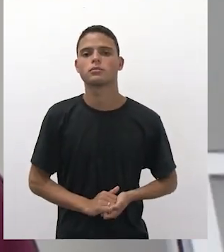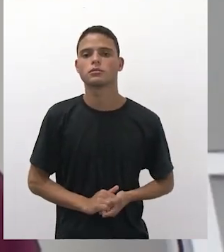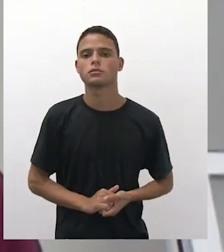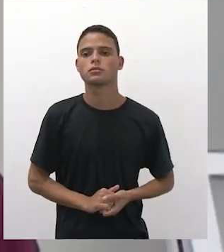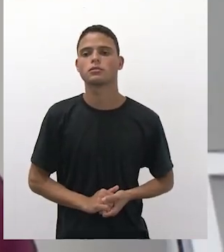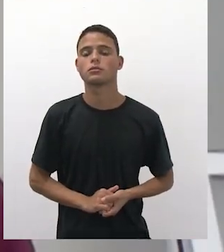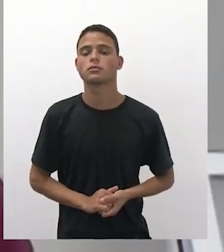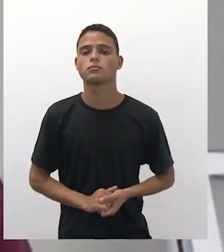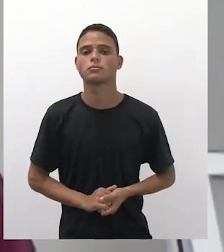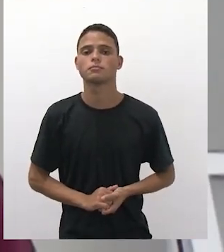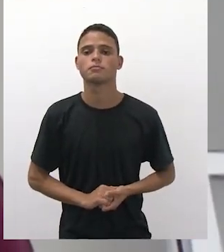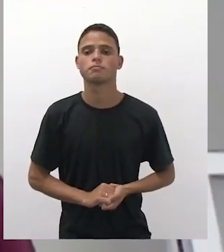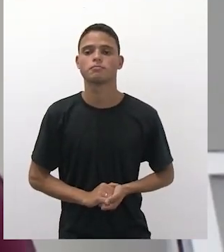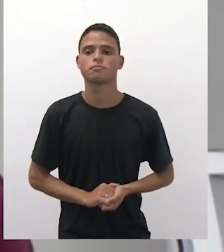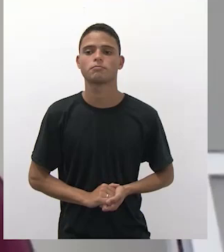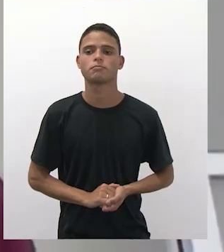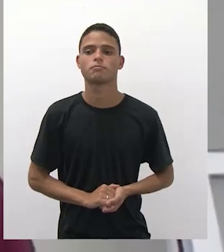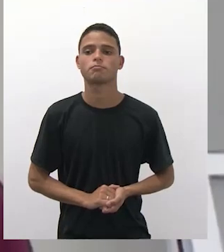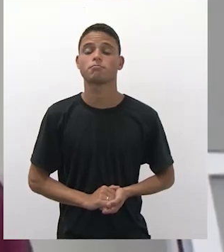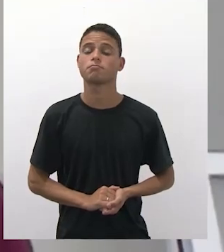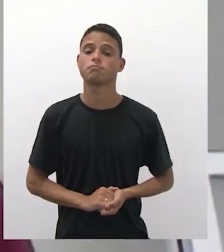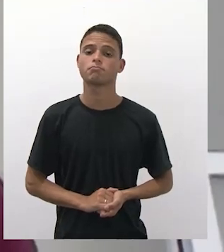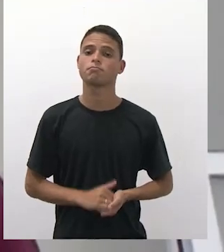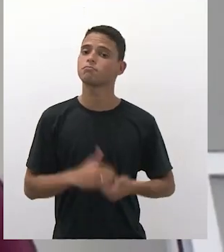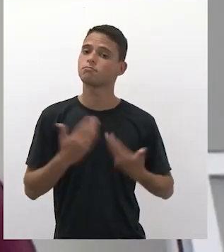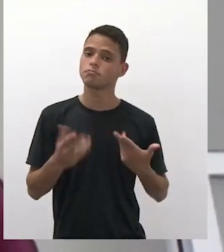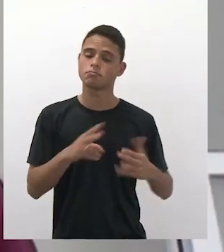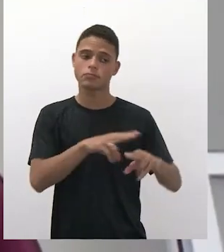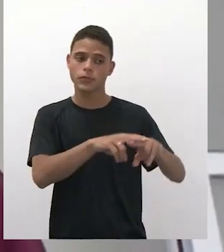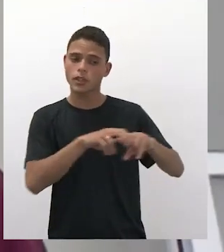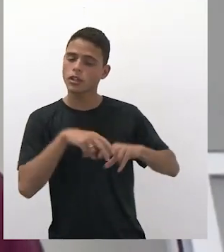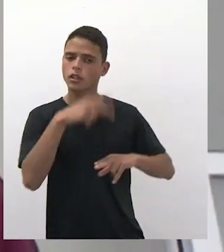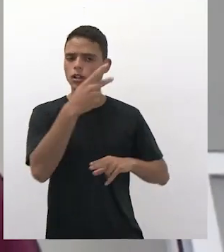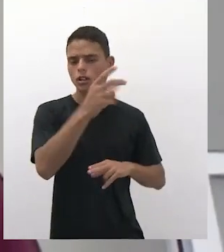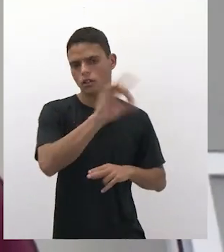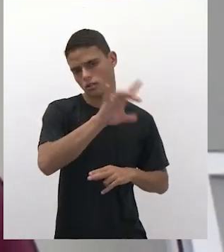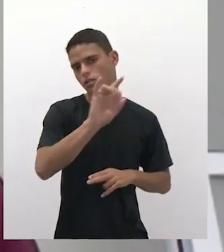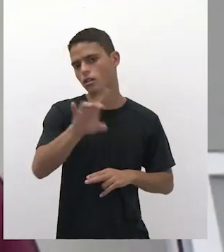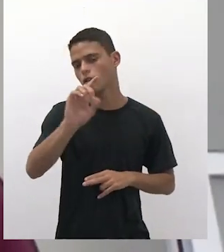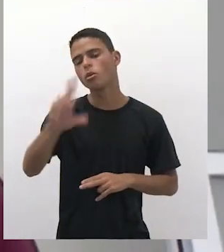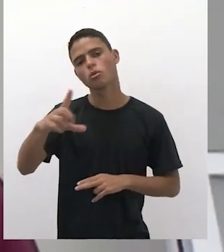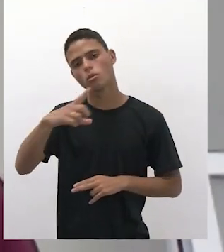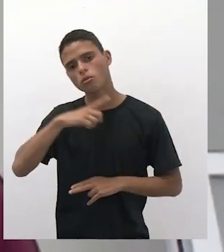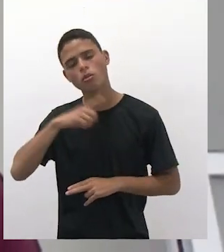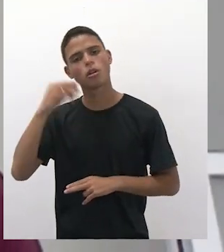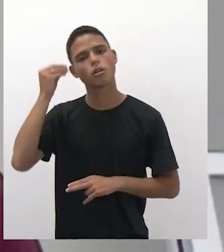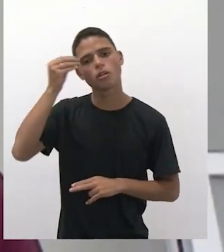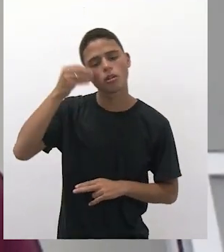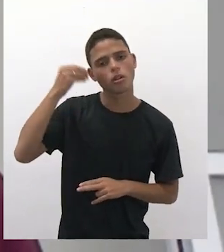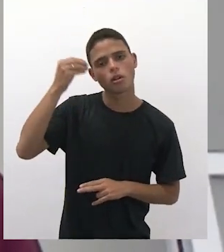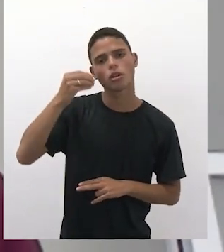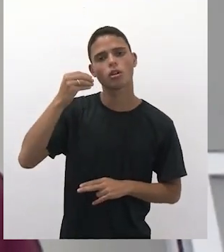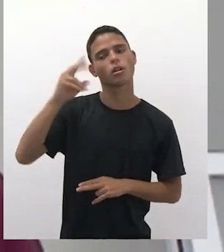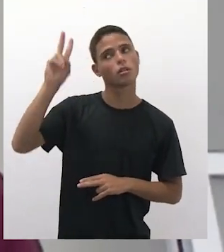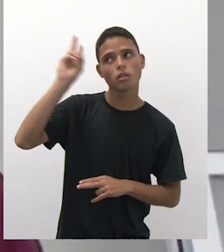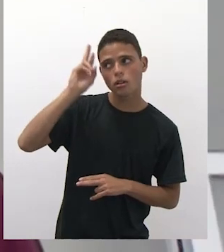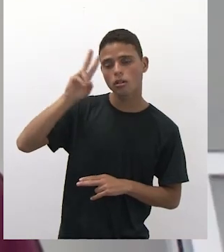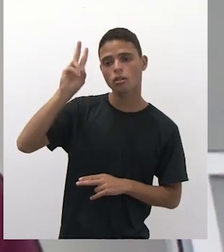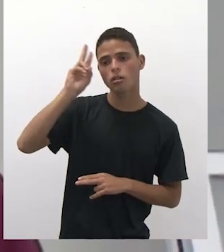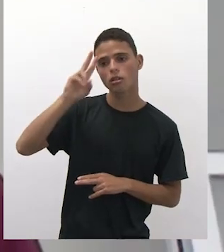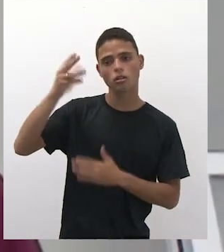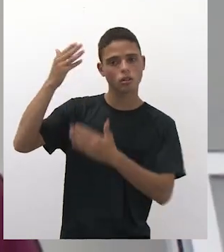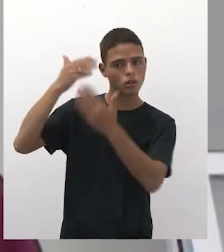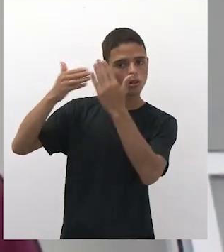E, portanto, cada qual tem sua história. Nós estamos vendo que a professora Edivane... Professora Edivane,